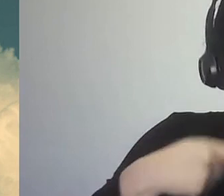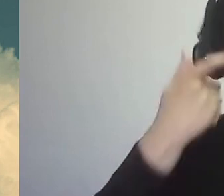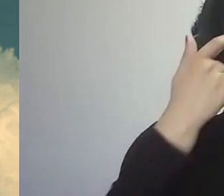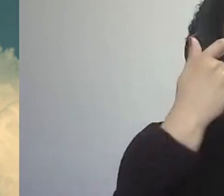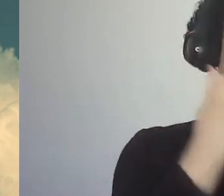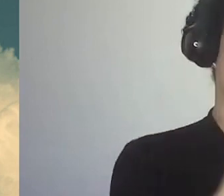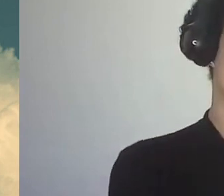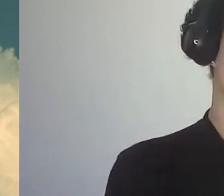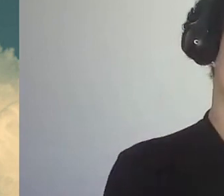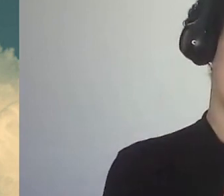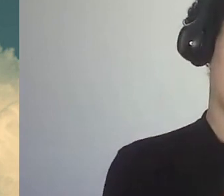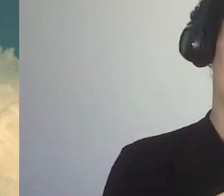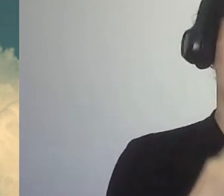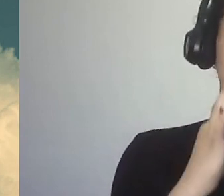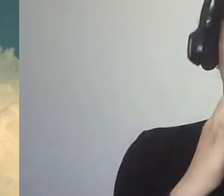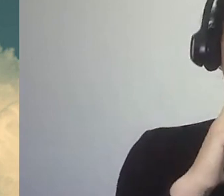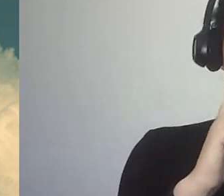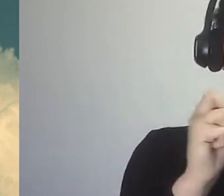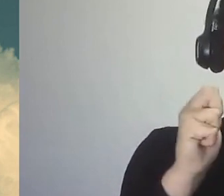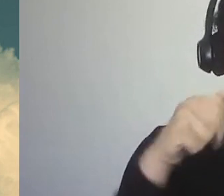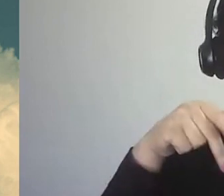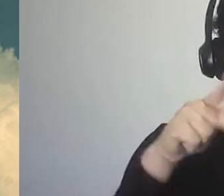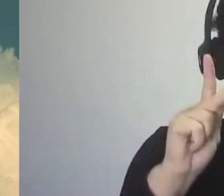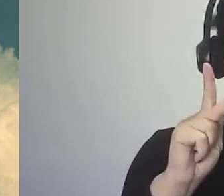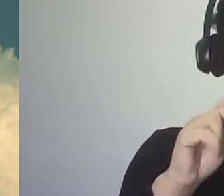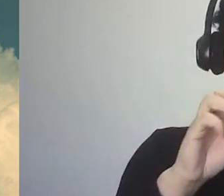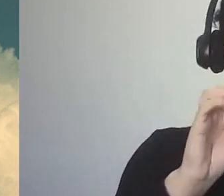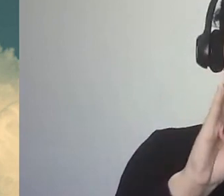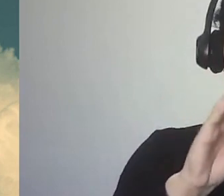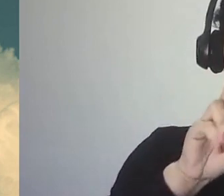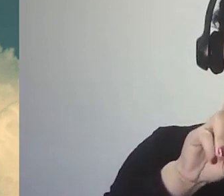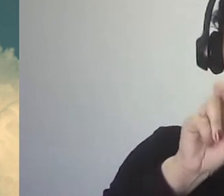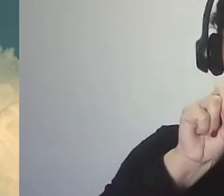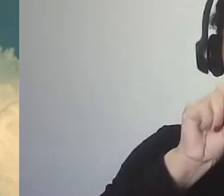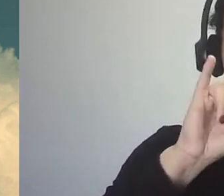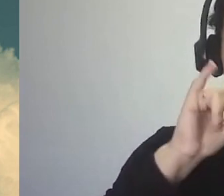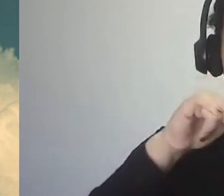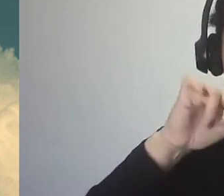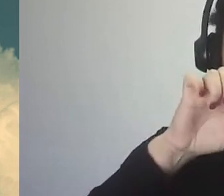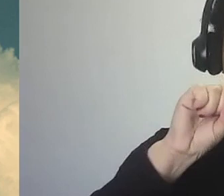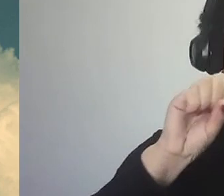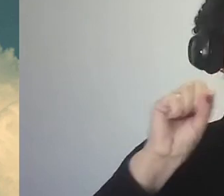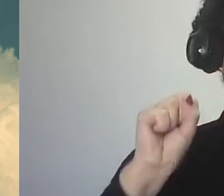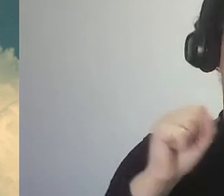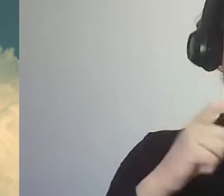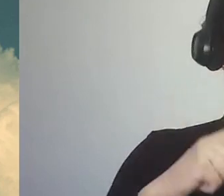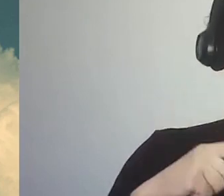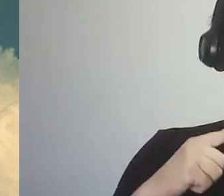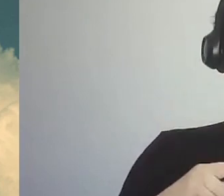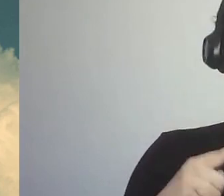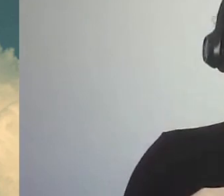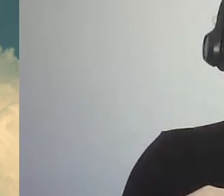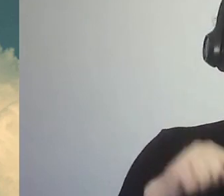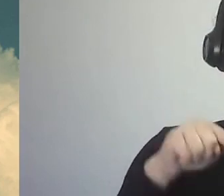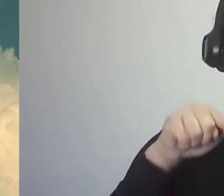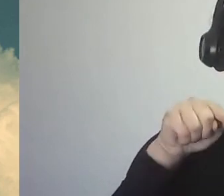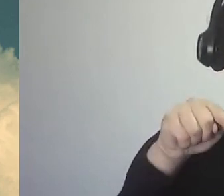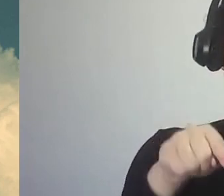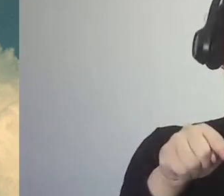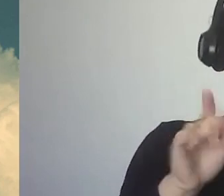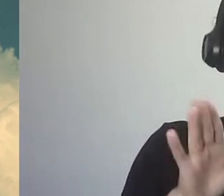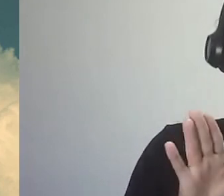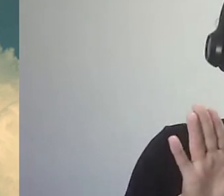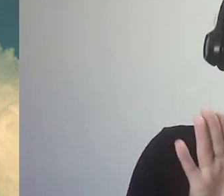trunk-based Venom para ser bastante sucinto que de novo né Tem material uma apresentação inteira ela é bastante porque utiliza ou desenvolvimento